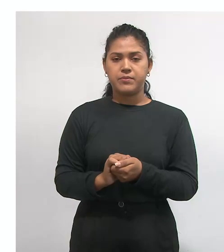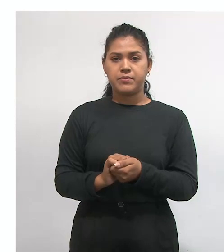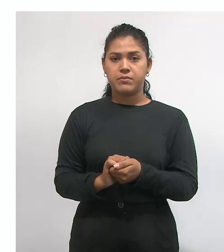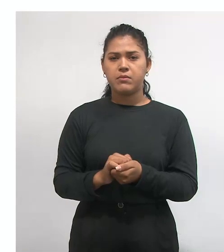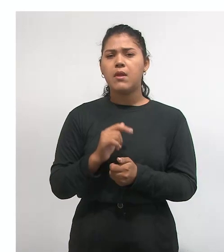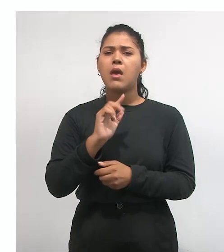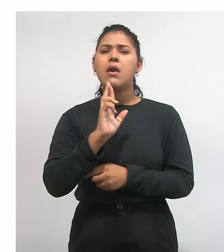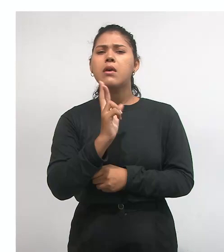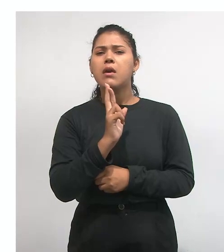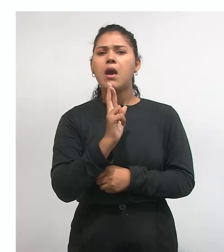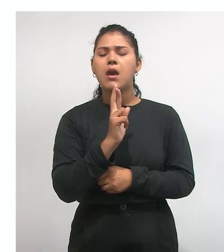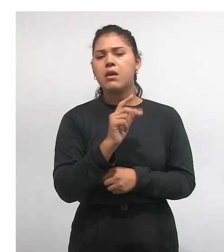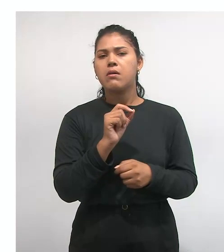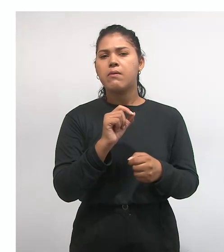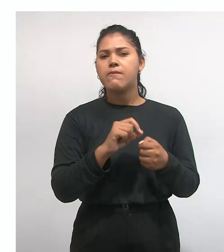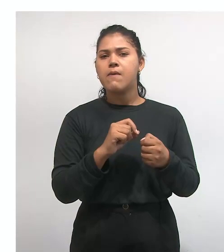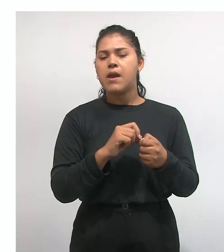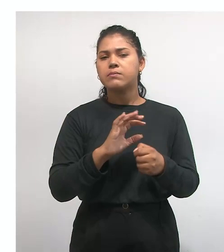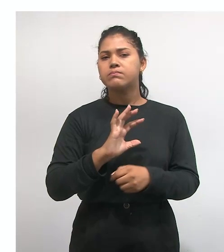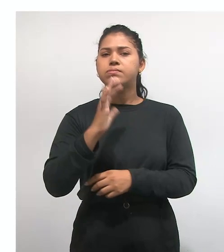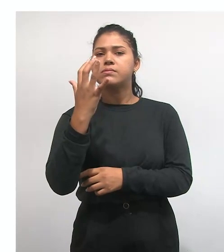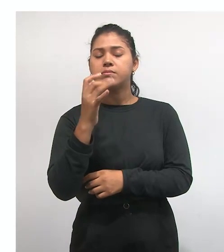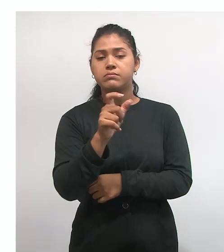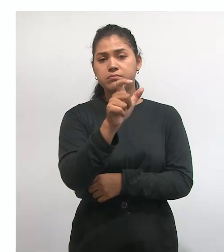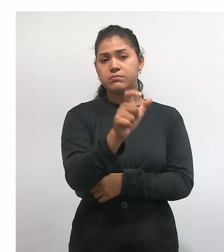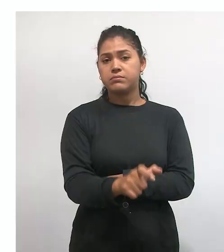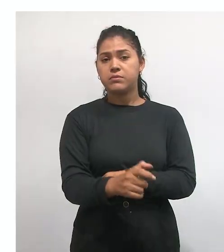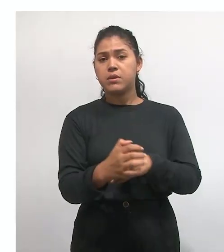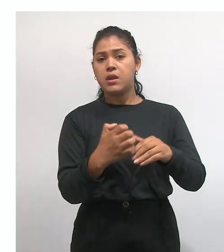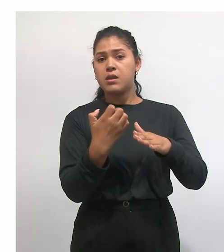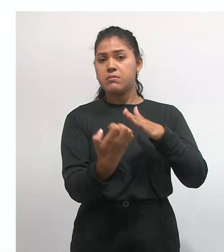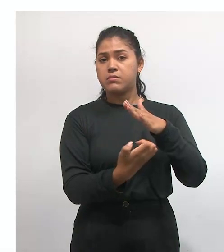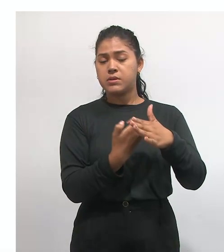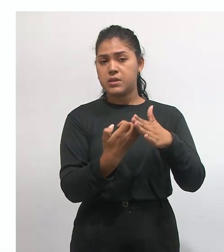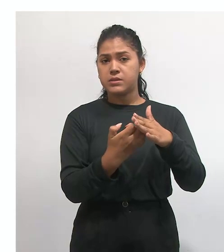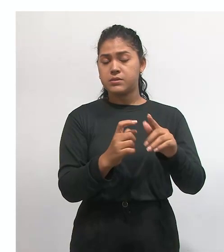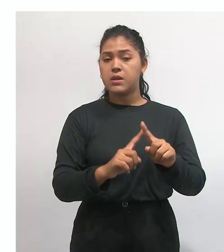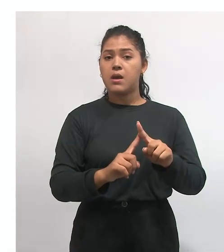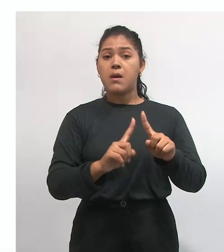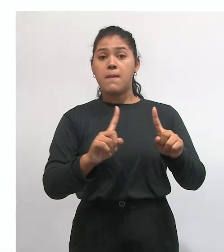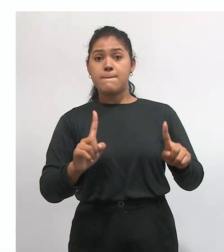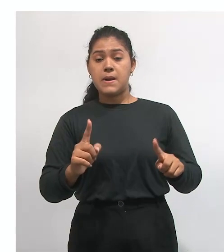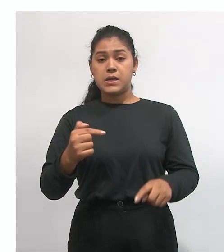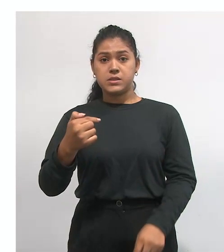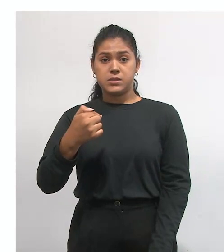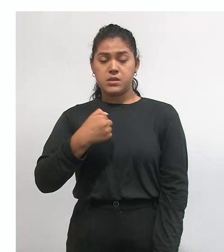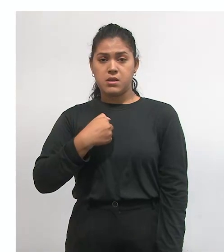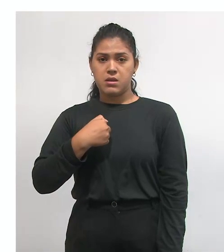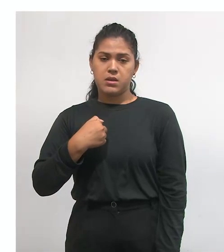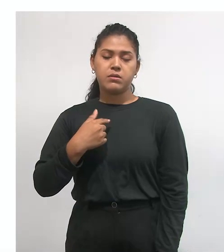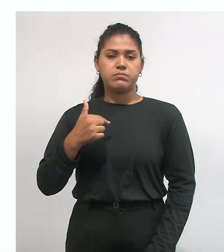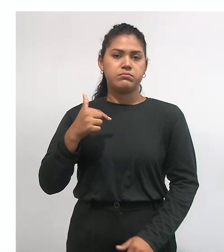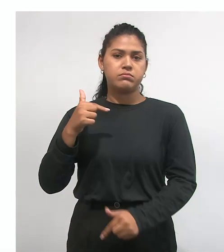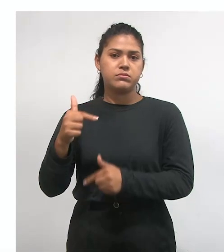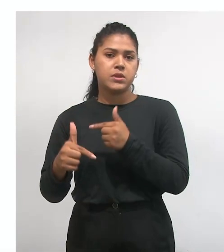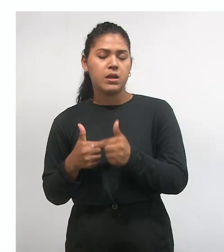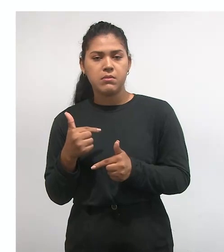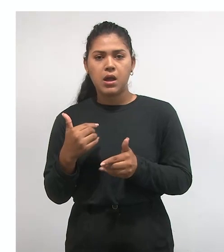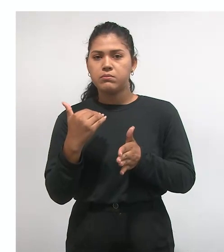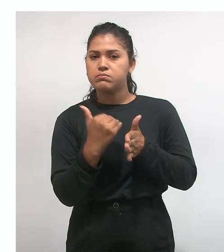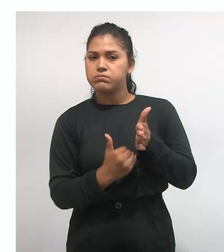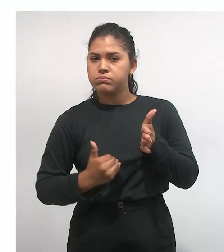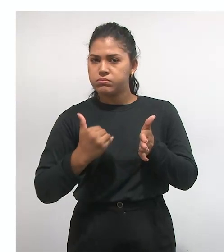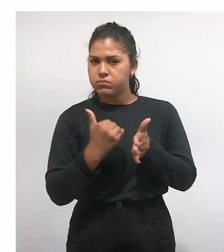né, da respectiva obrigação, mas eu vou estar ali tendo a minha responsabilidade excluída